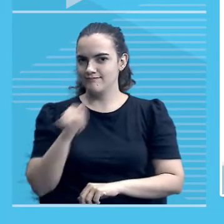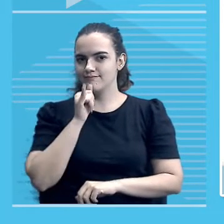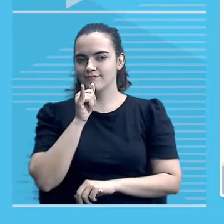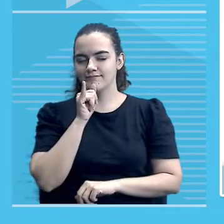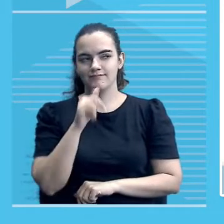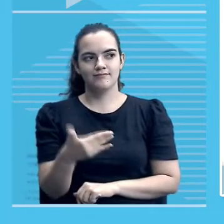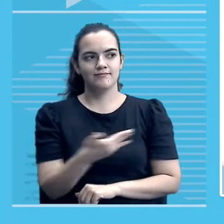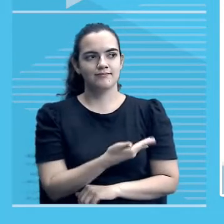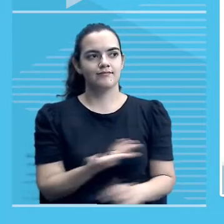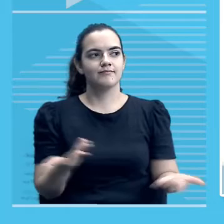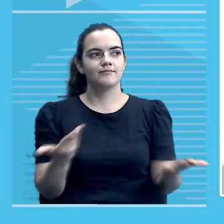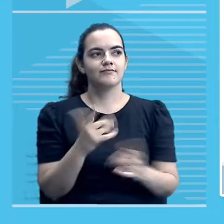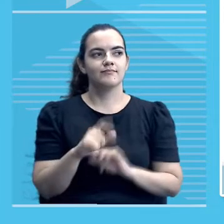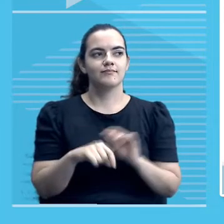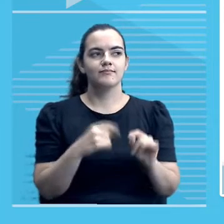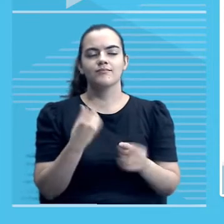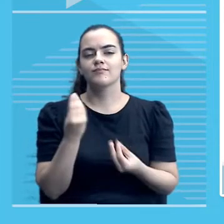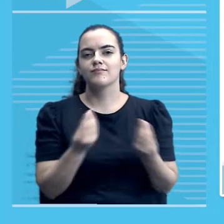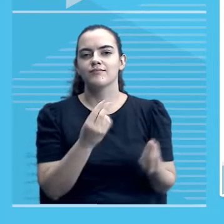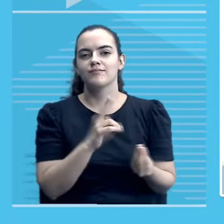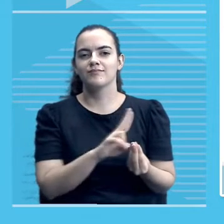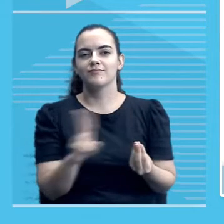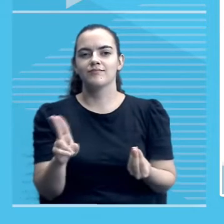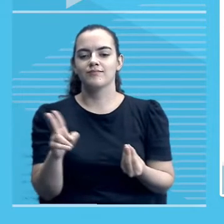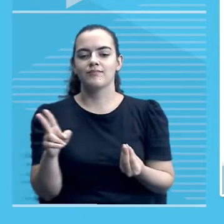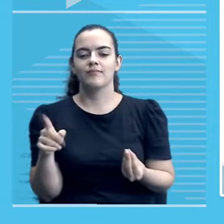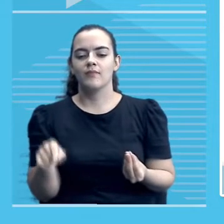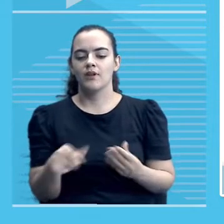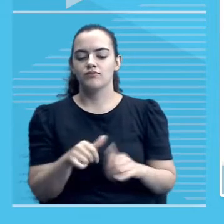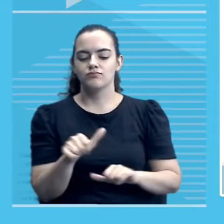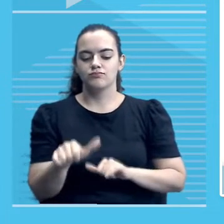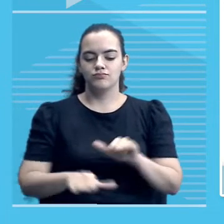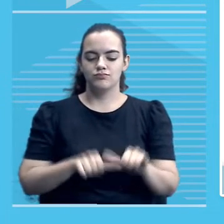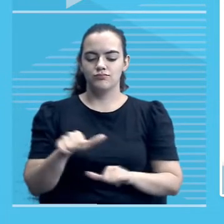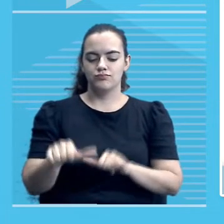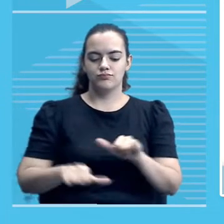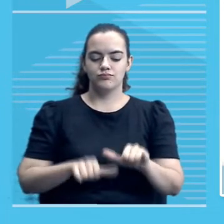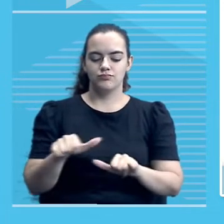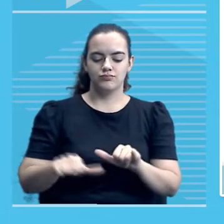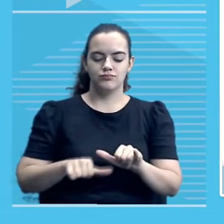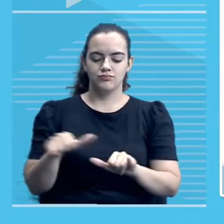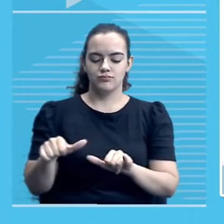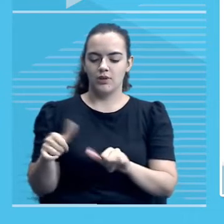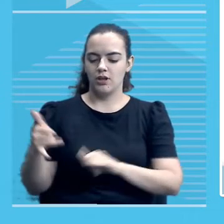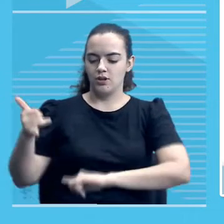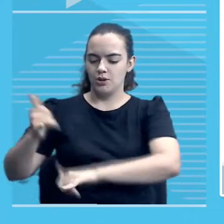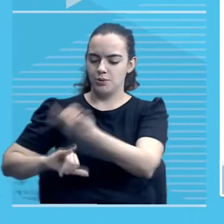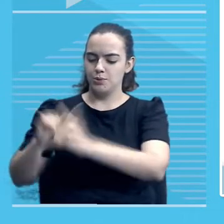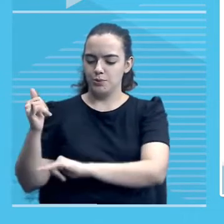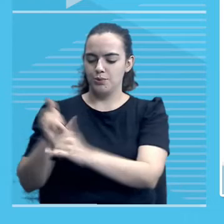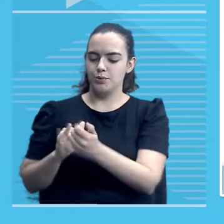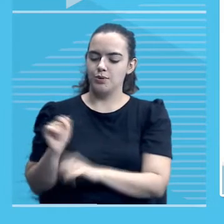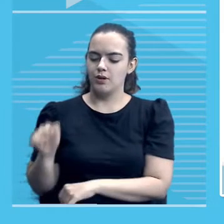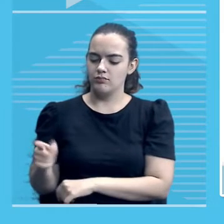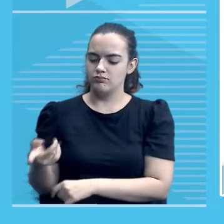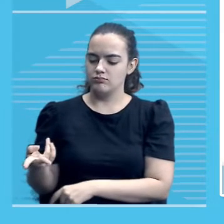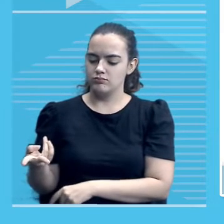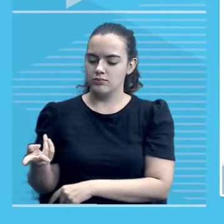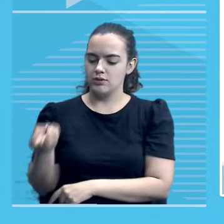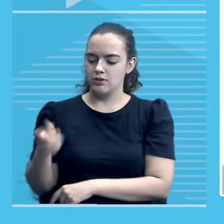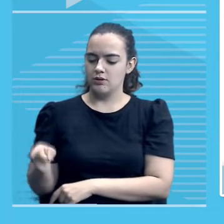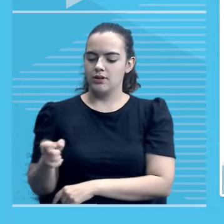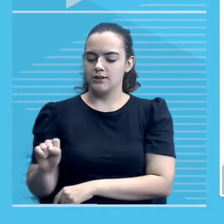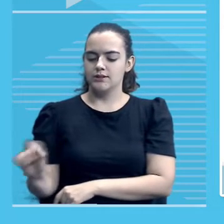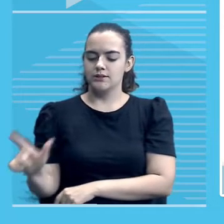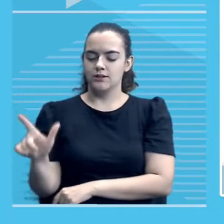vai colocar o nome do ânion seguido do nome do cátion, certo? Como assim, professor? Por